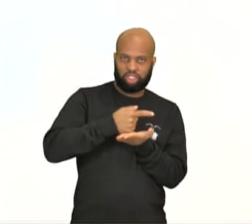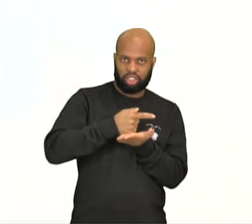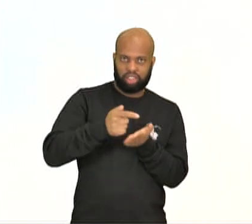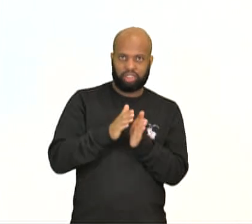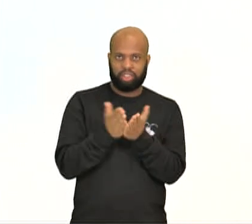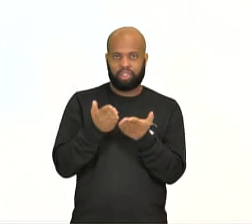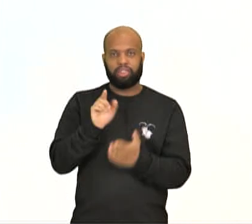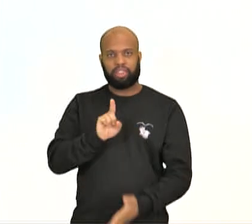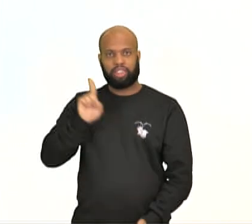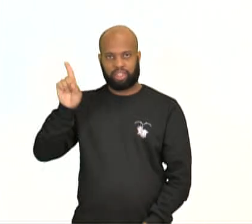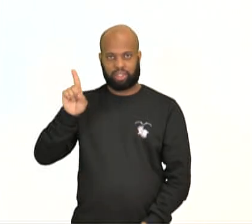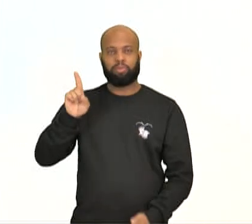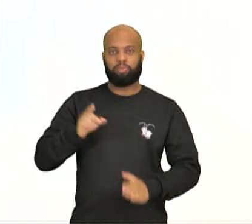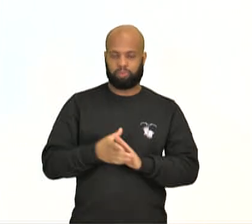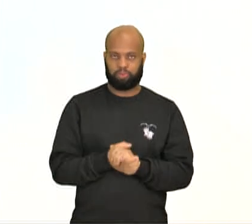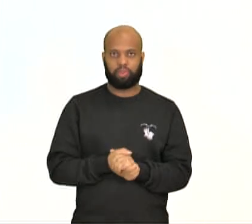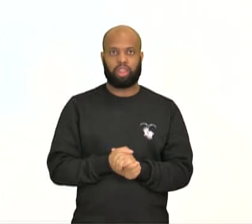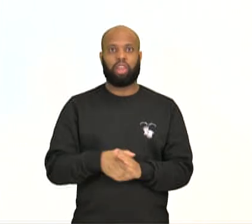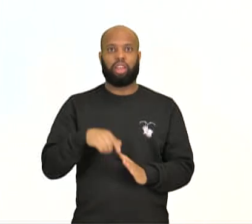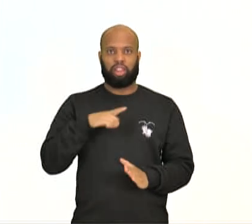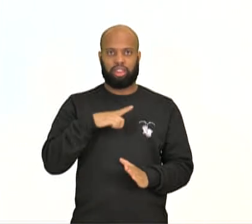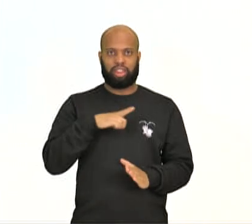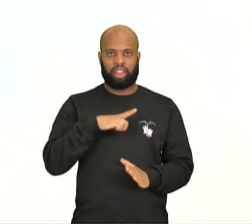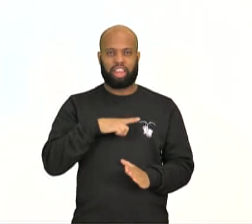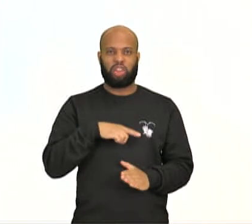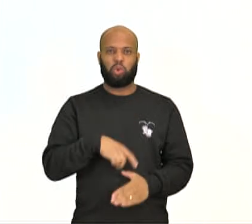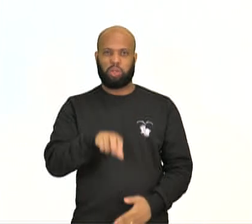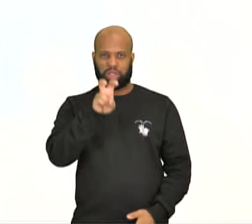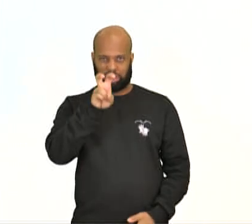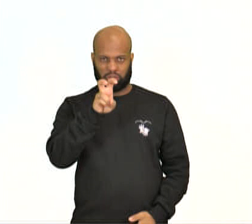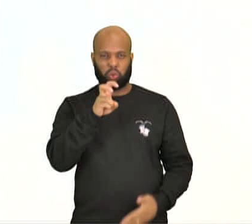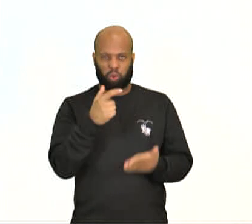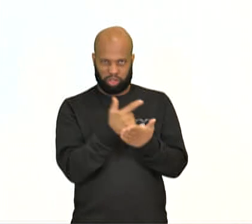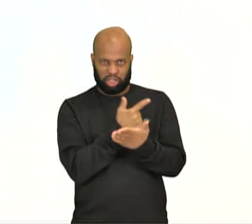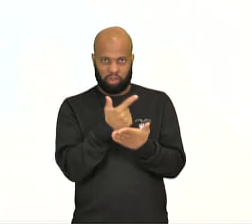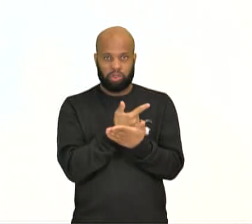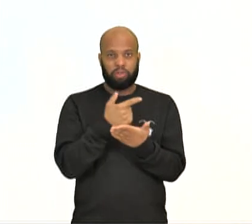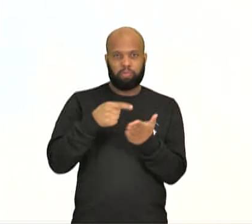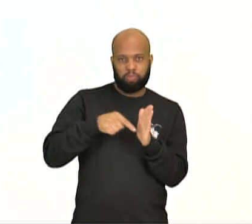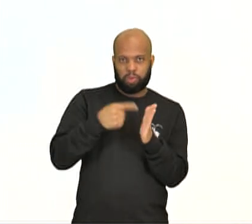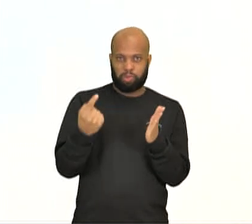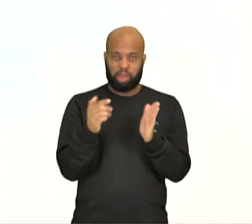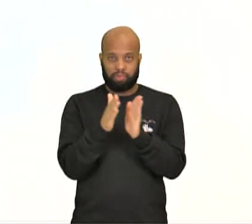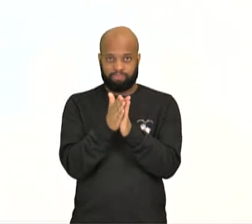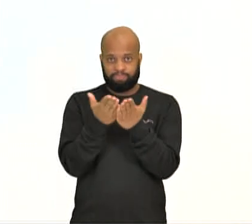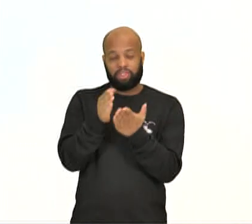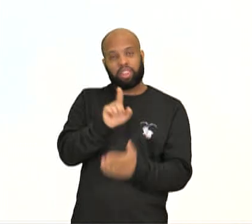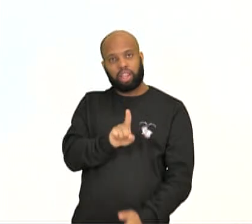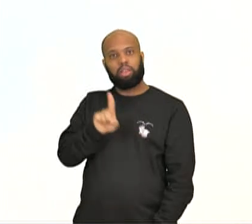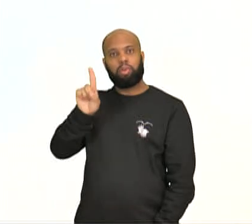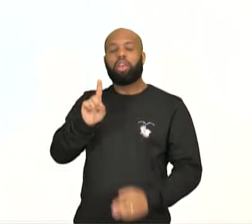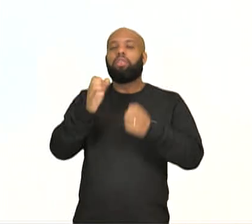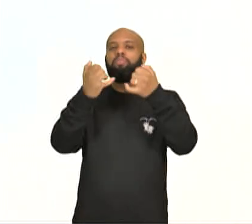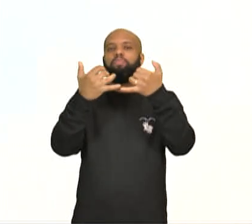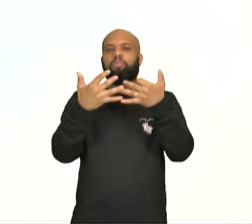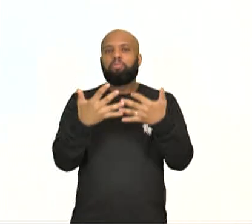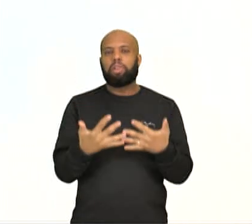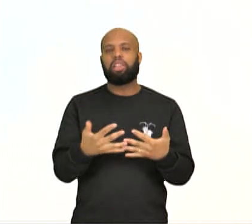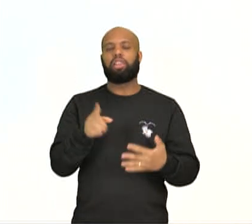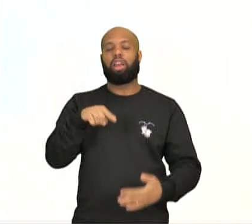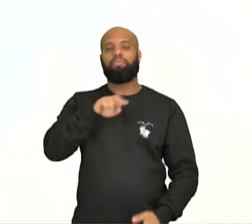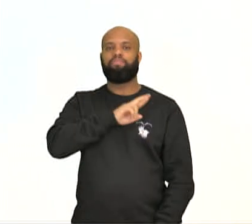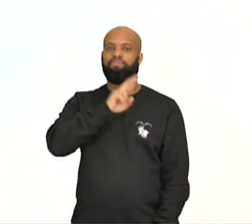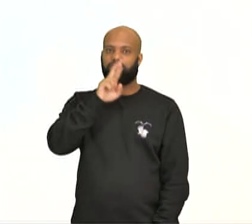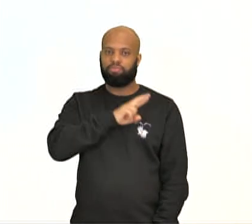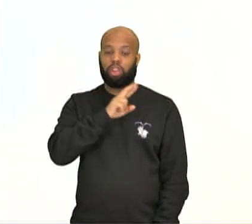No Velho Testamento ou no Pentateuco, né? Se for judaico-cristão. A explicação